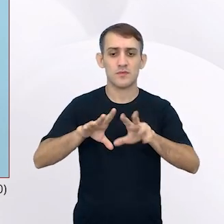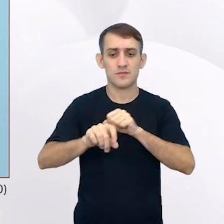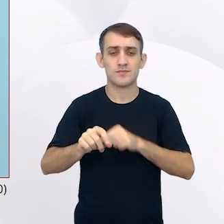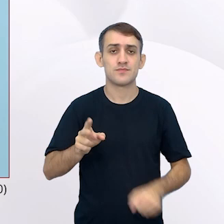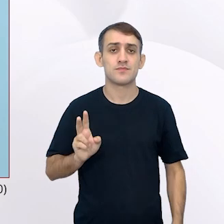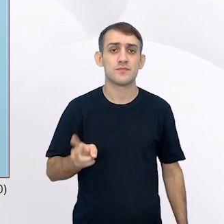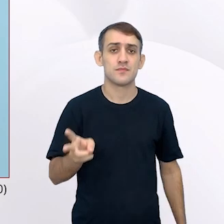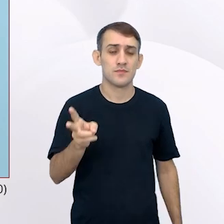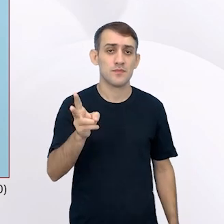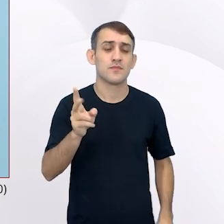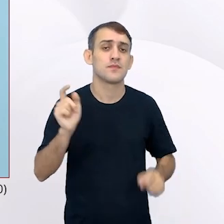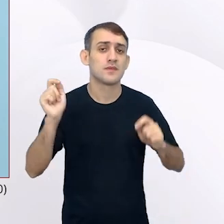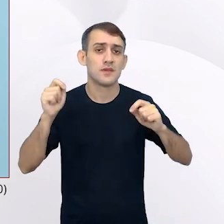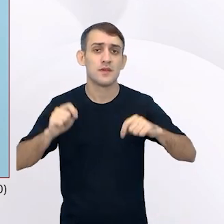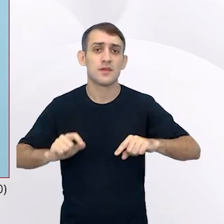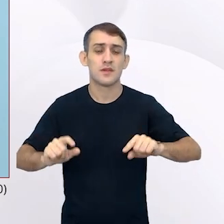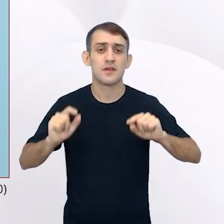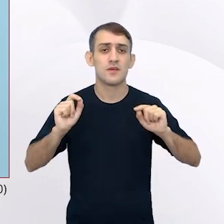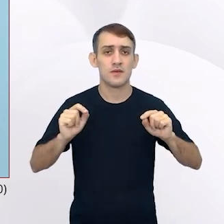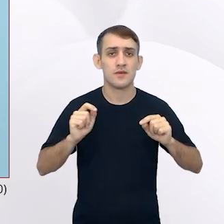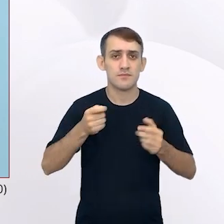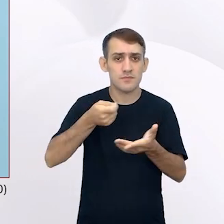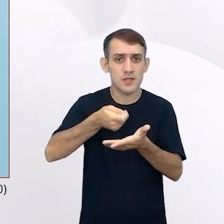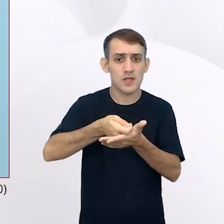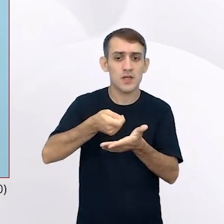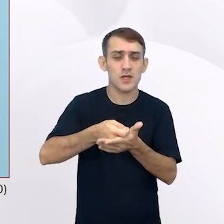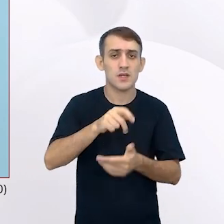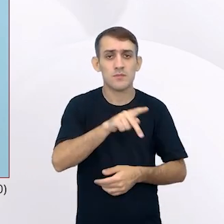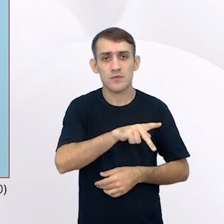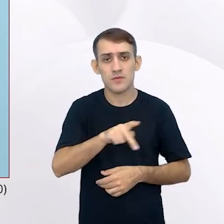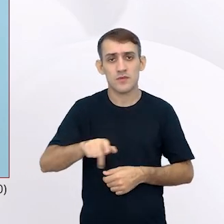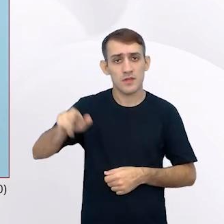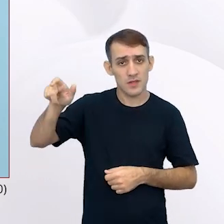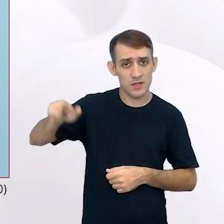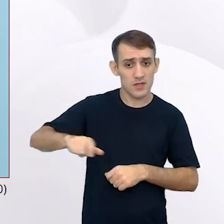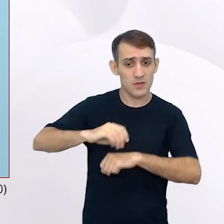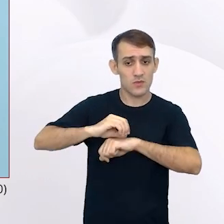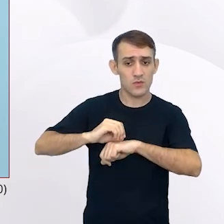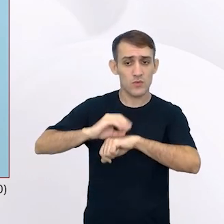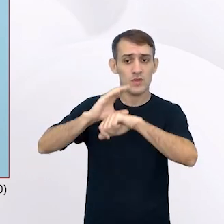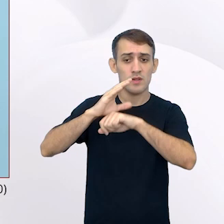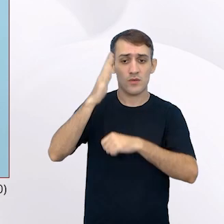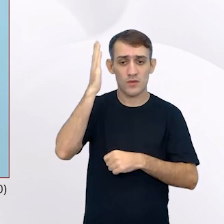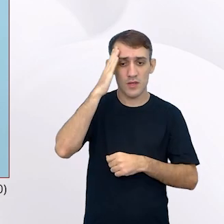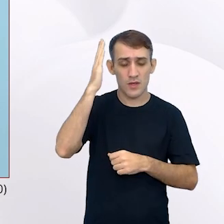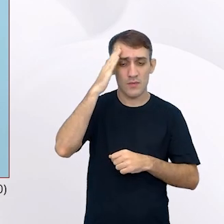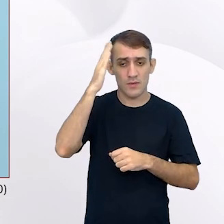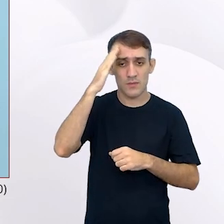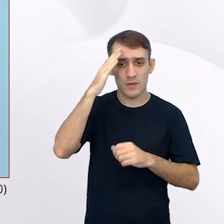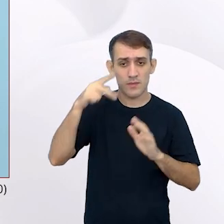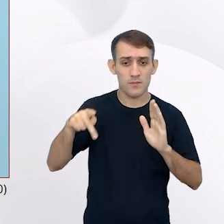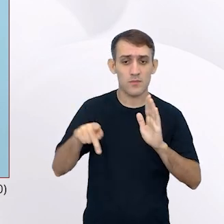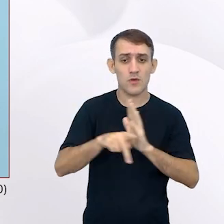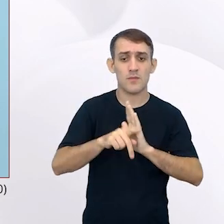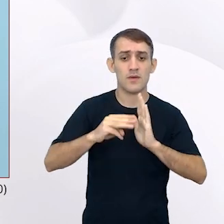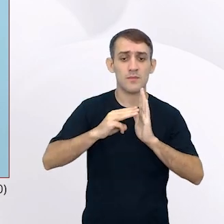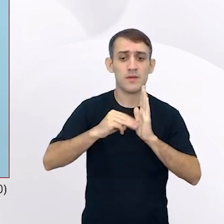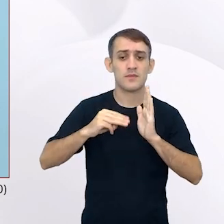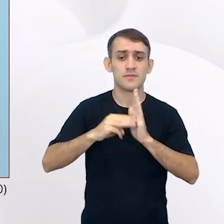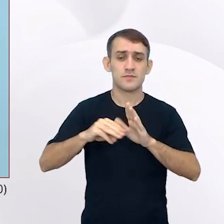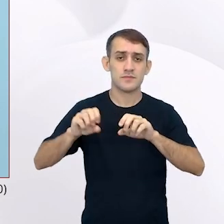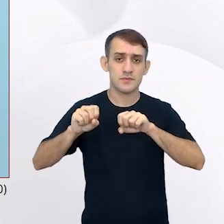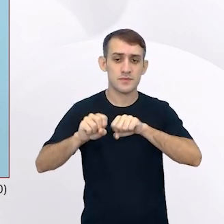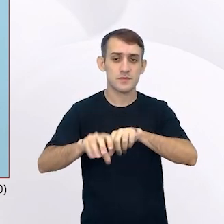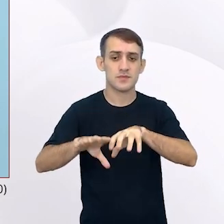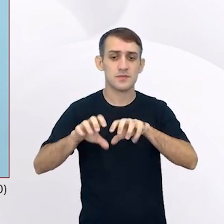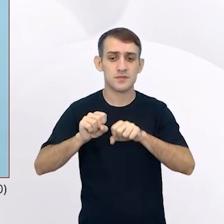continuada, que considera e é exigido do professor sólido conhecimento dos saberes constituídos, das metodologias de ensino,